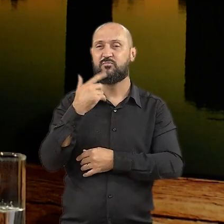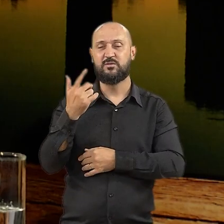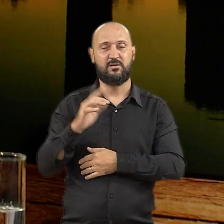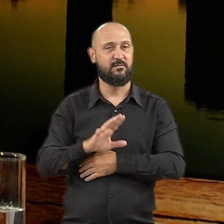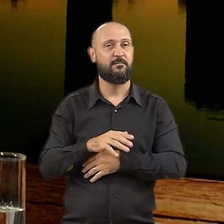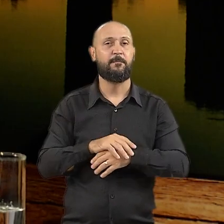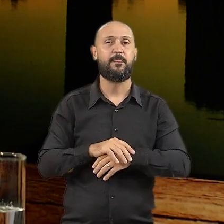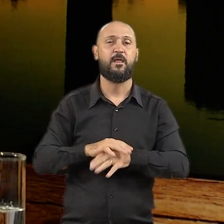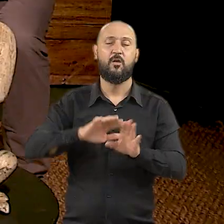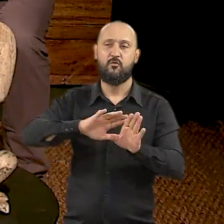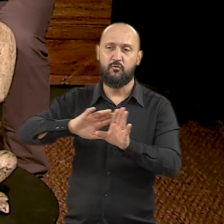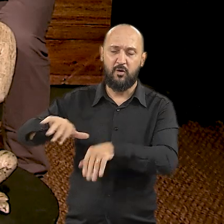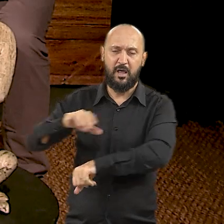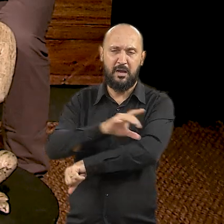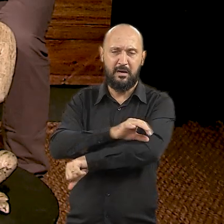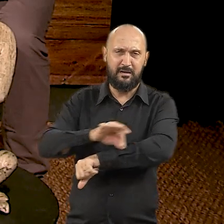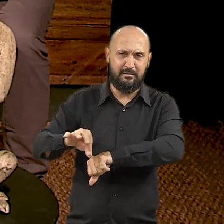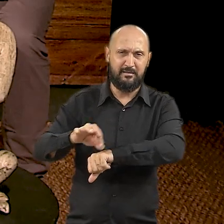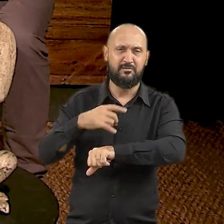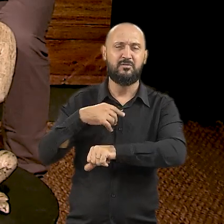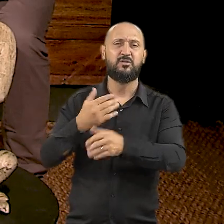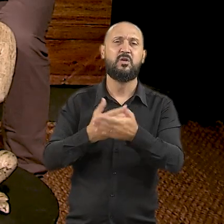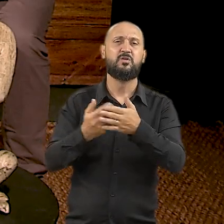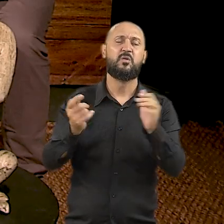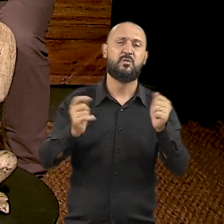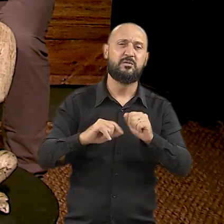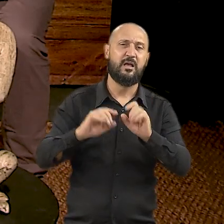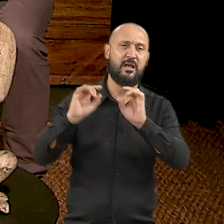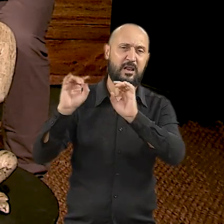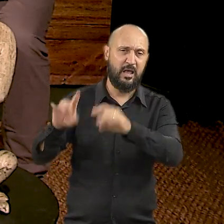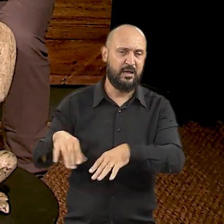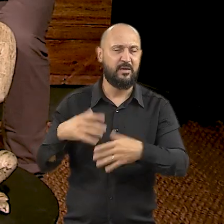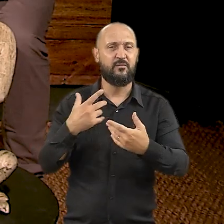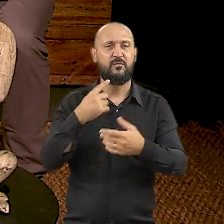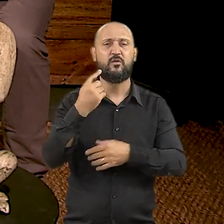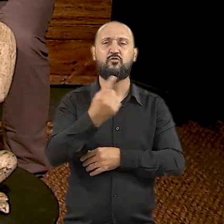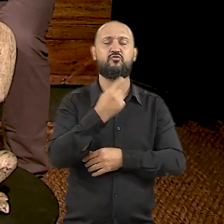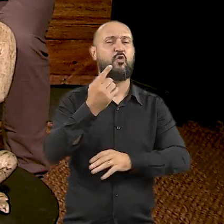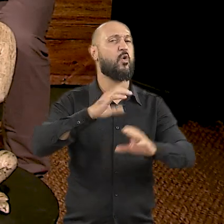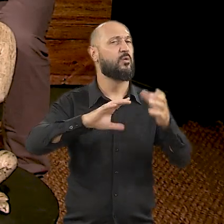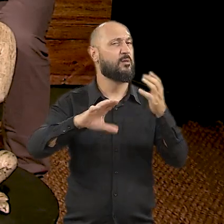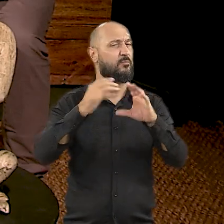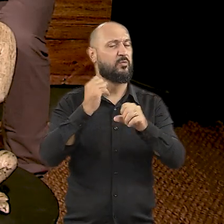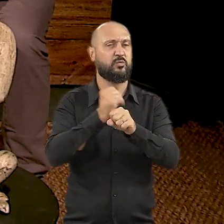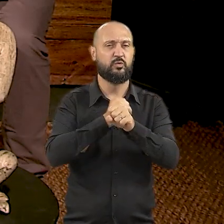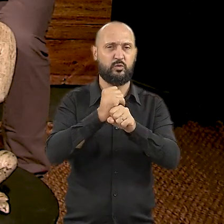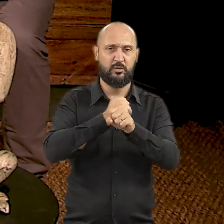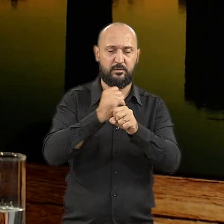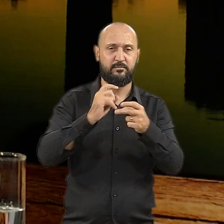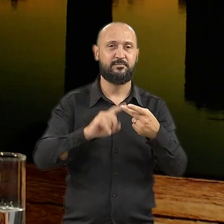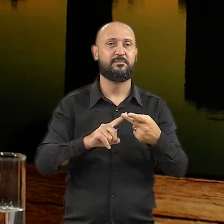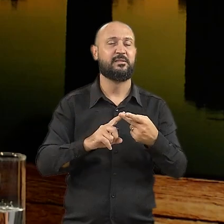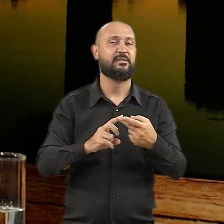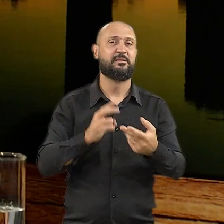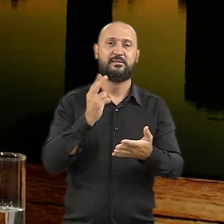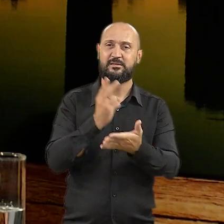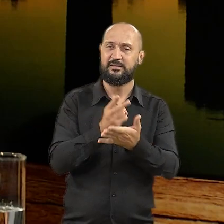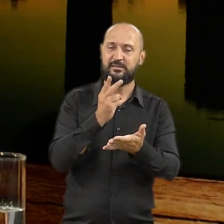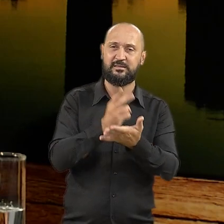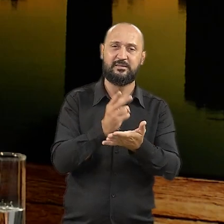vou conseguir largar, mas vou largar um pouco agora. Já tinha condições de largar, e larguei, fiquei só na música um tempo.